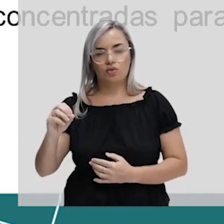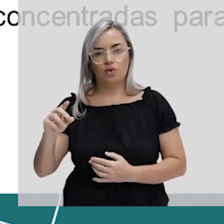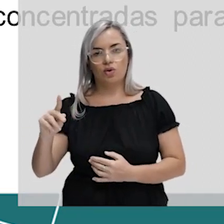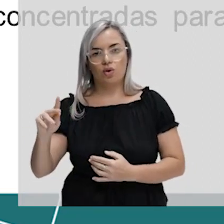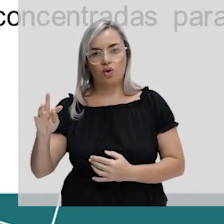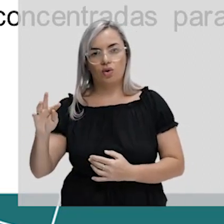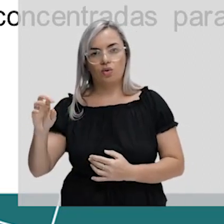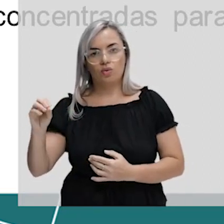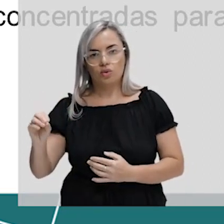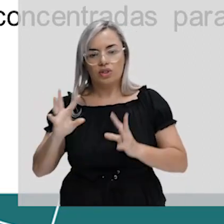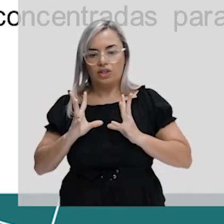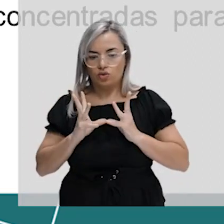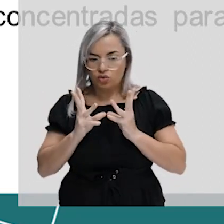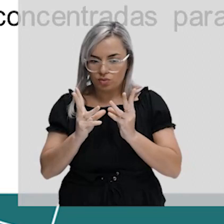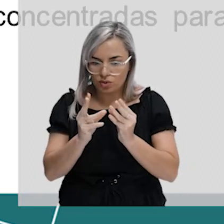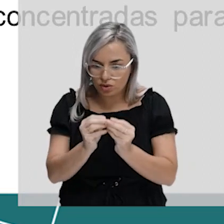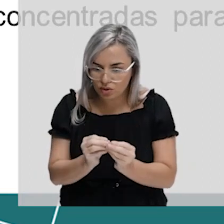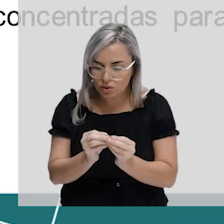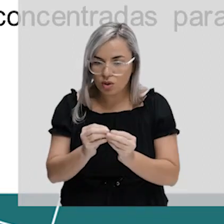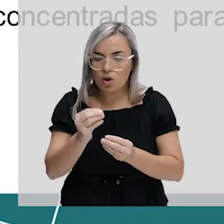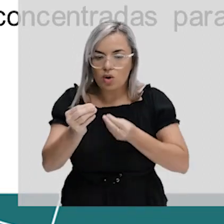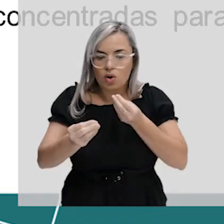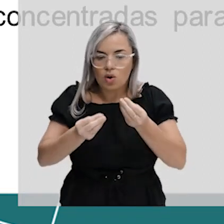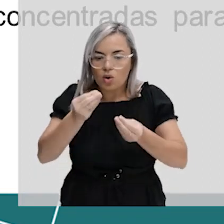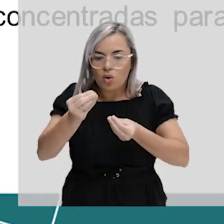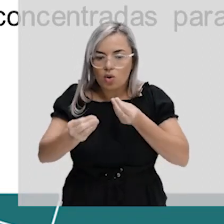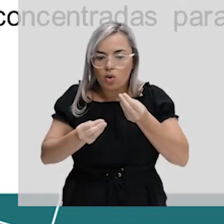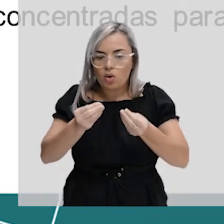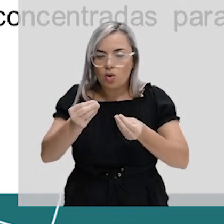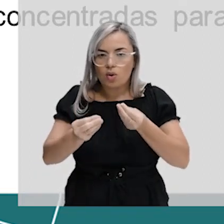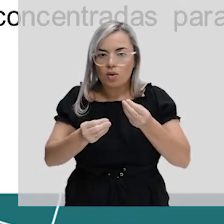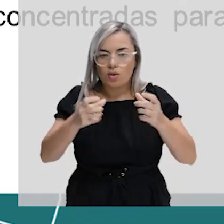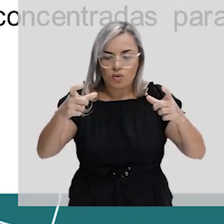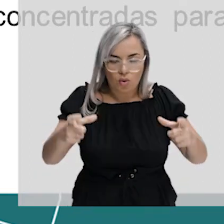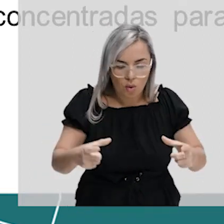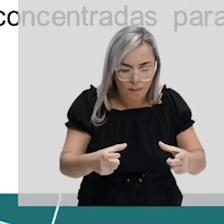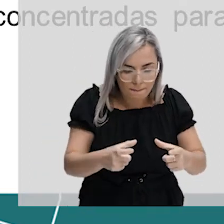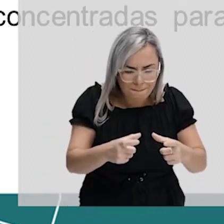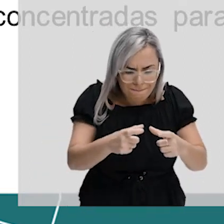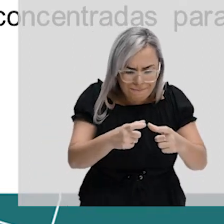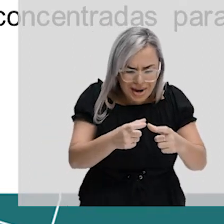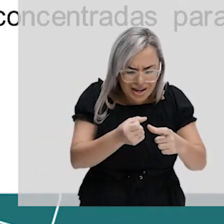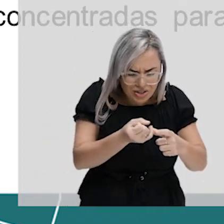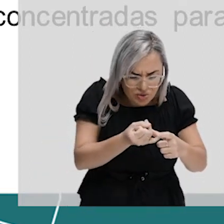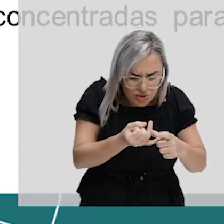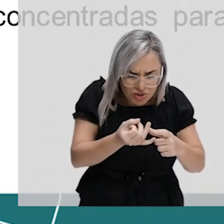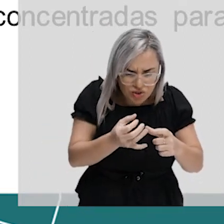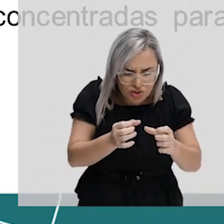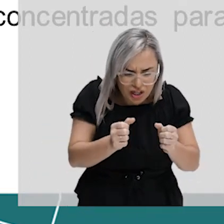para que isso ocorra. Sempre é do meio mais concentrado para o meio menos